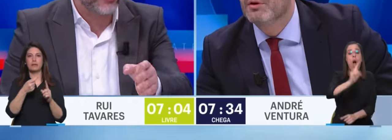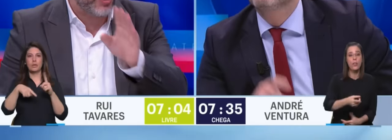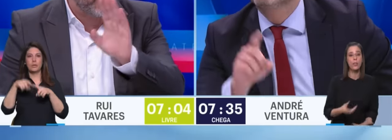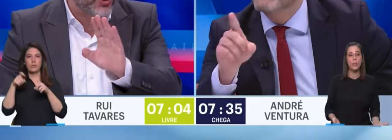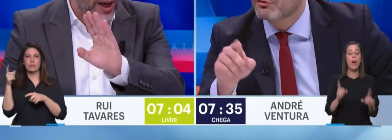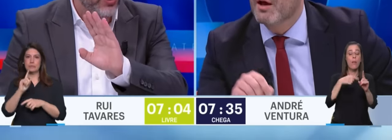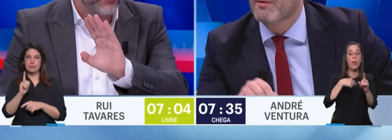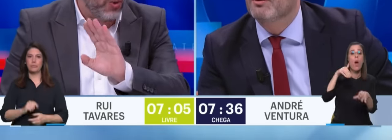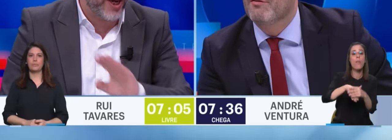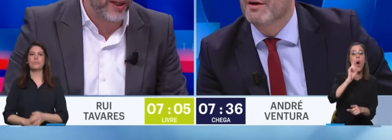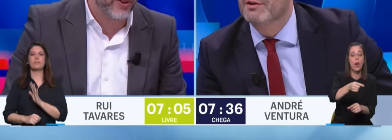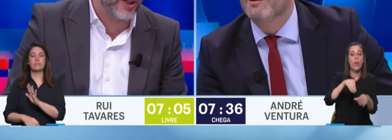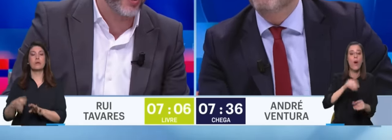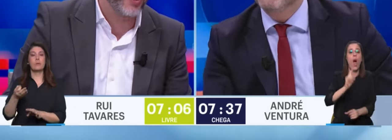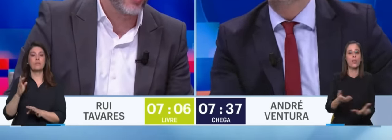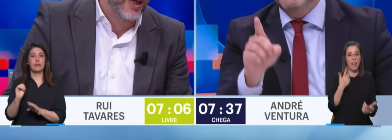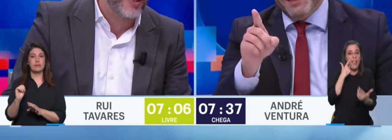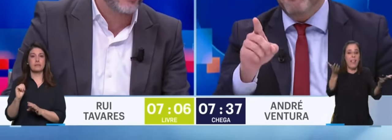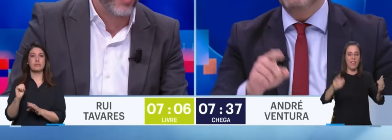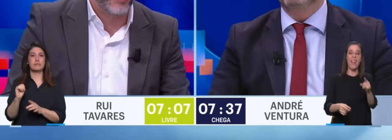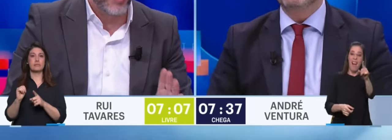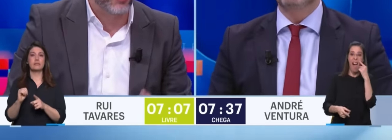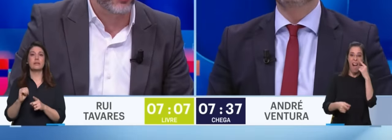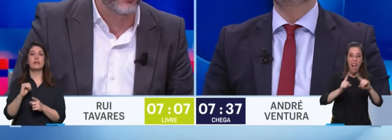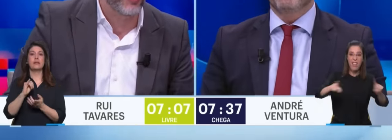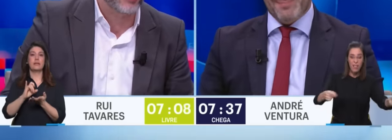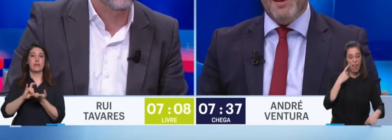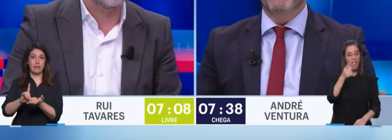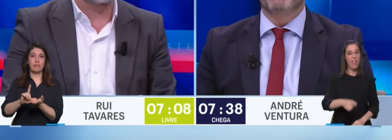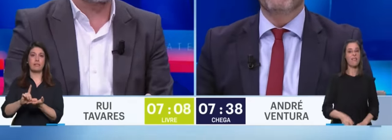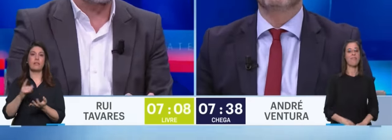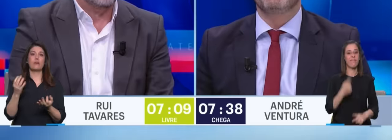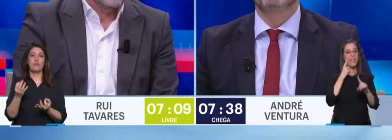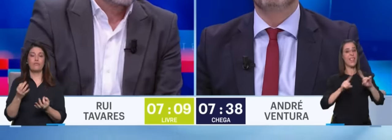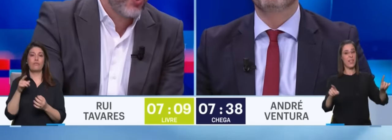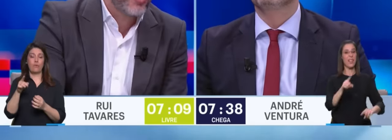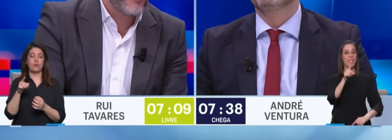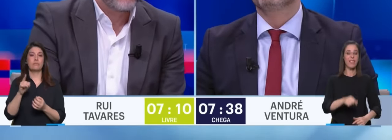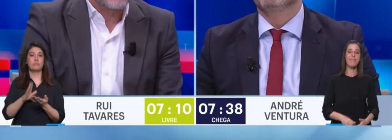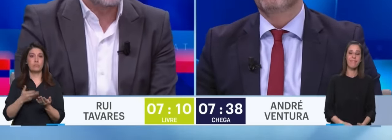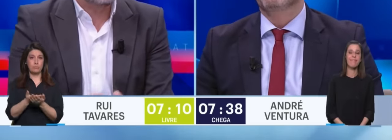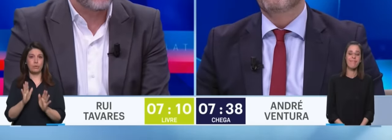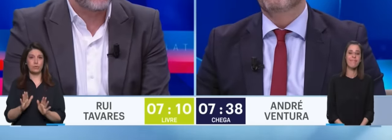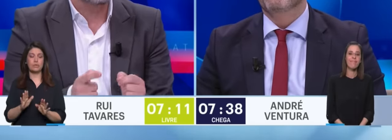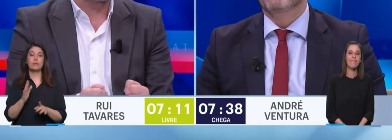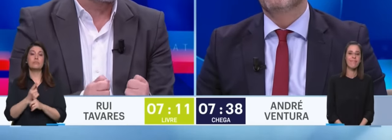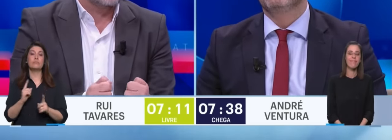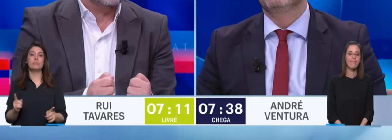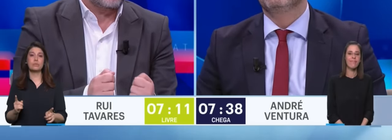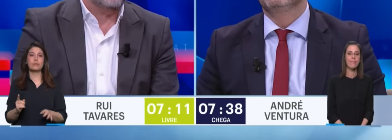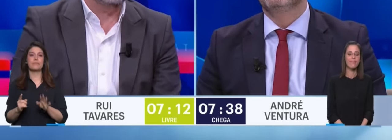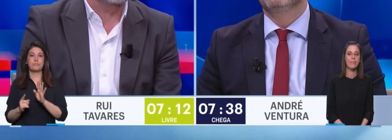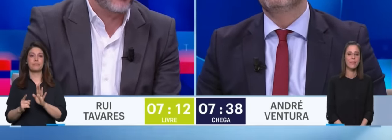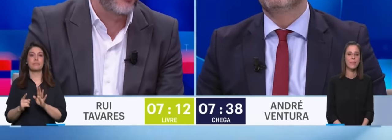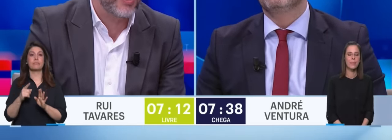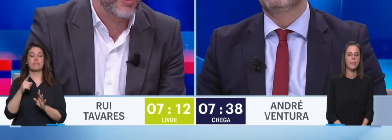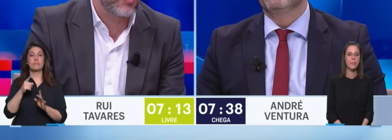fosse esvaziado mas foi mais o PS e e a i que contribuiram para que ele fosse esvaziado porque evidentemente O que é preciso fazer